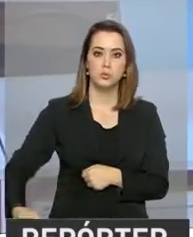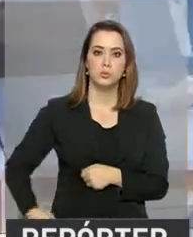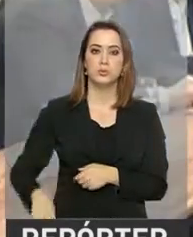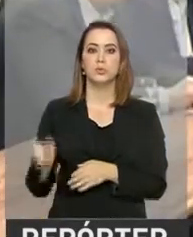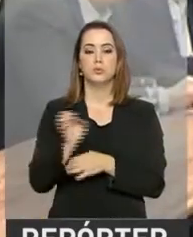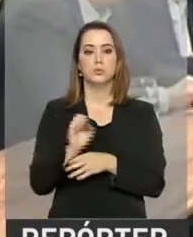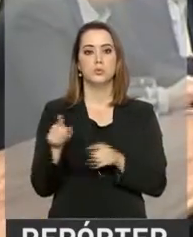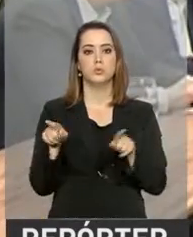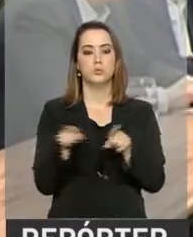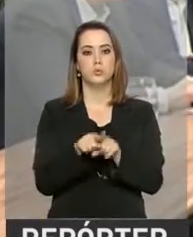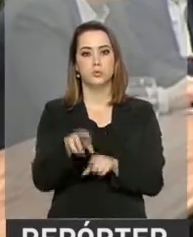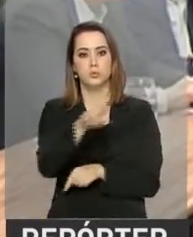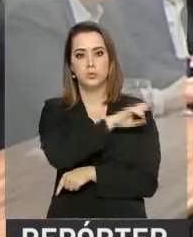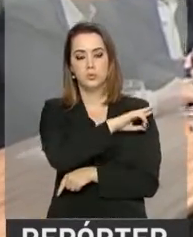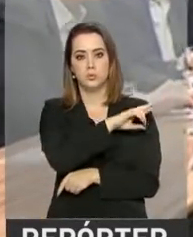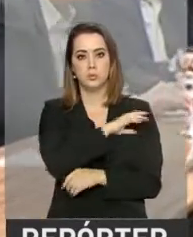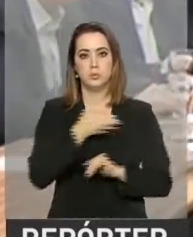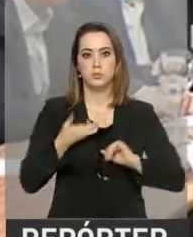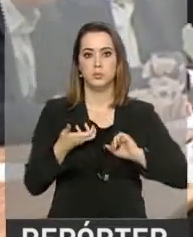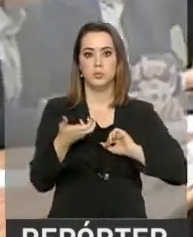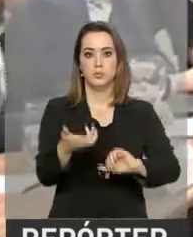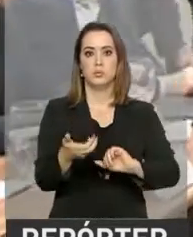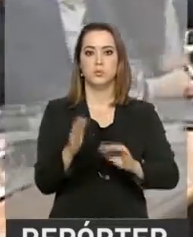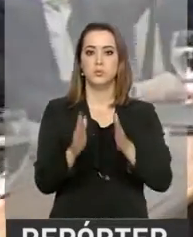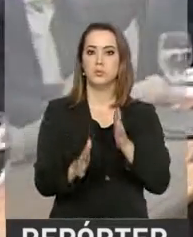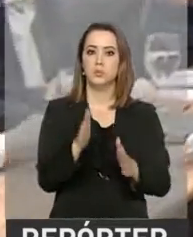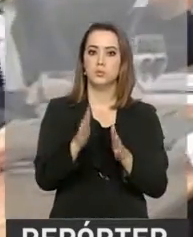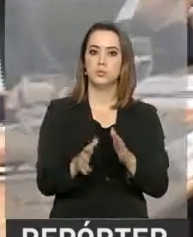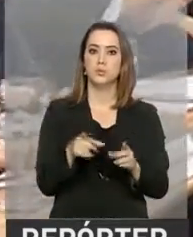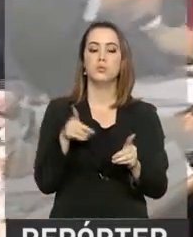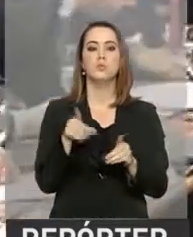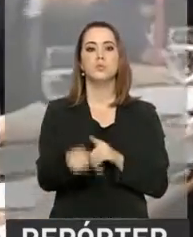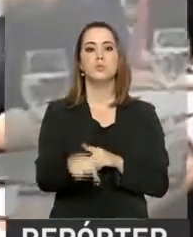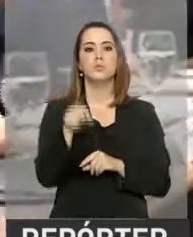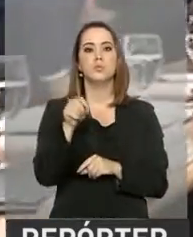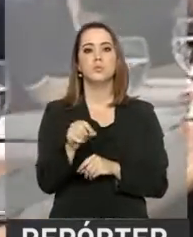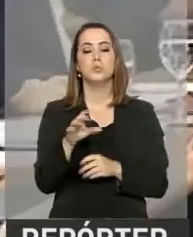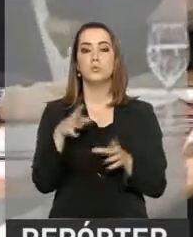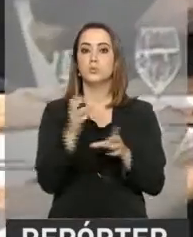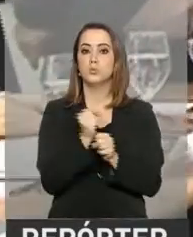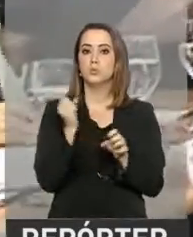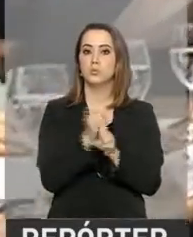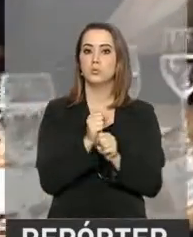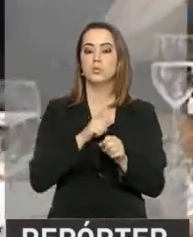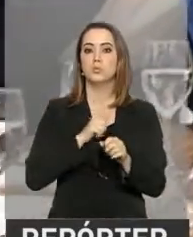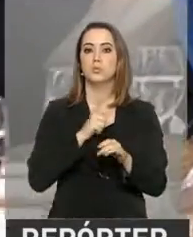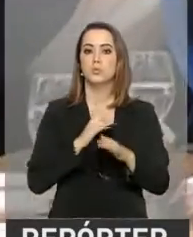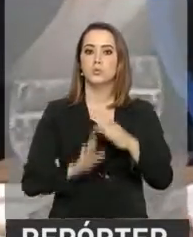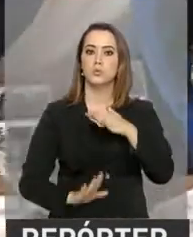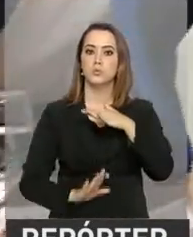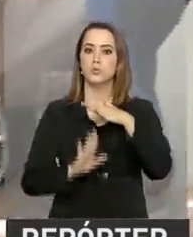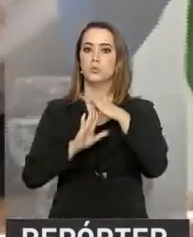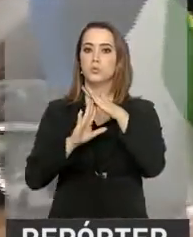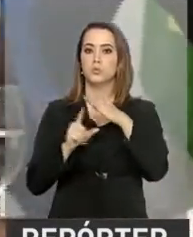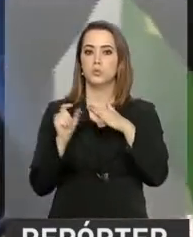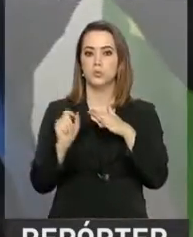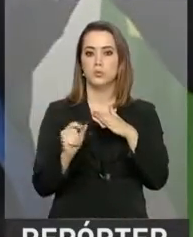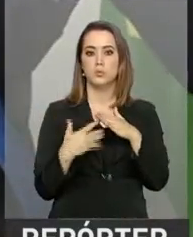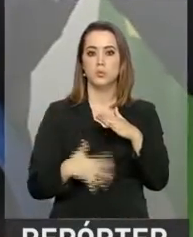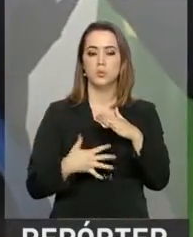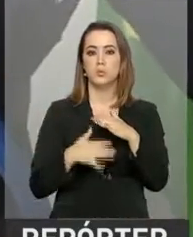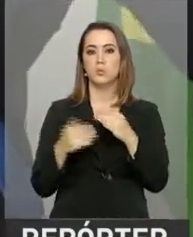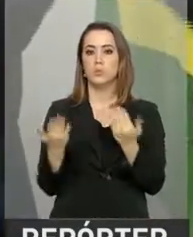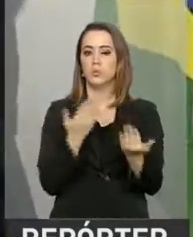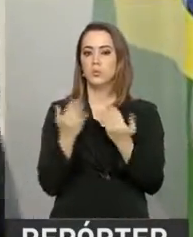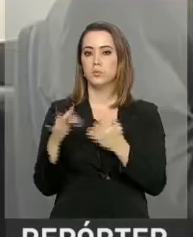Nacional. Durante o encontro, foi definido que o orçamento para o ano que vem vai incorporar como limite para o aumento das despesas públicas